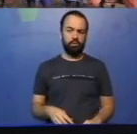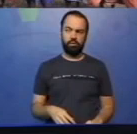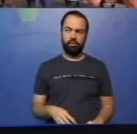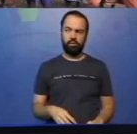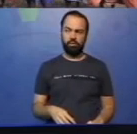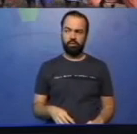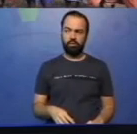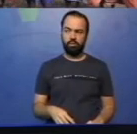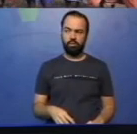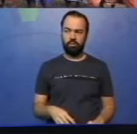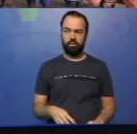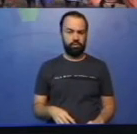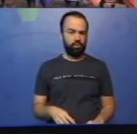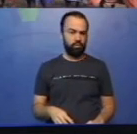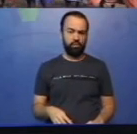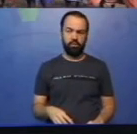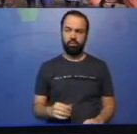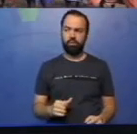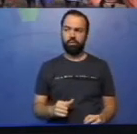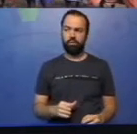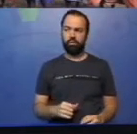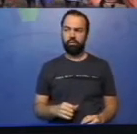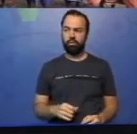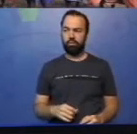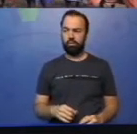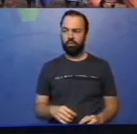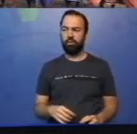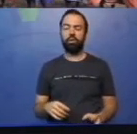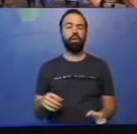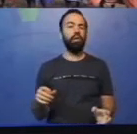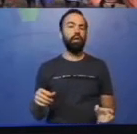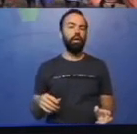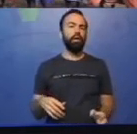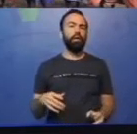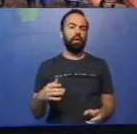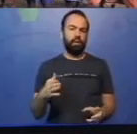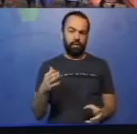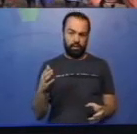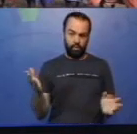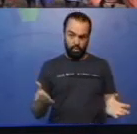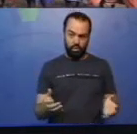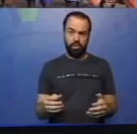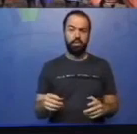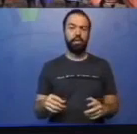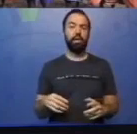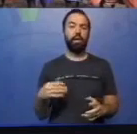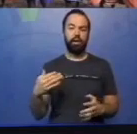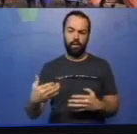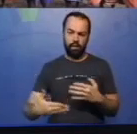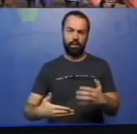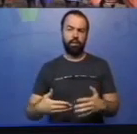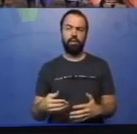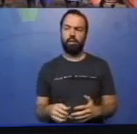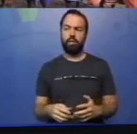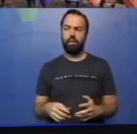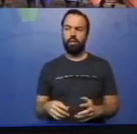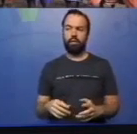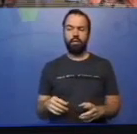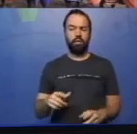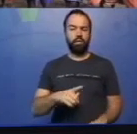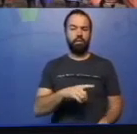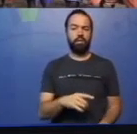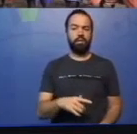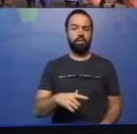A organização social do continente africano ainda há persistência de estruturas de clãs e de tribos.